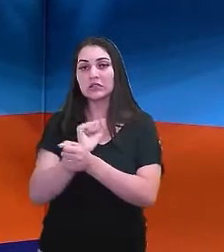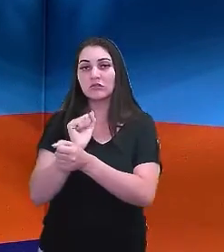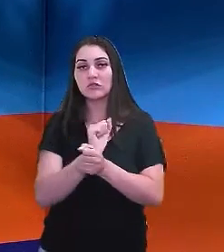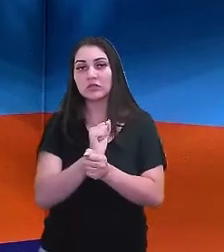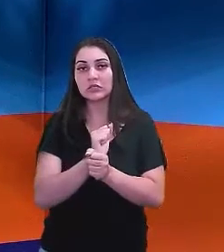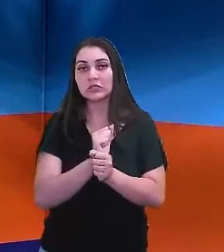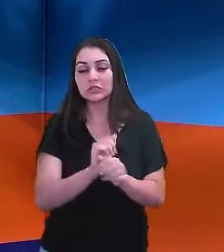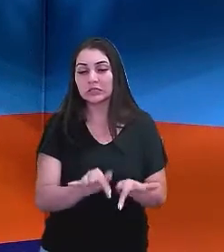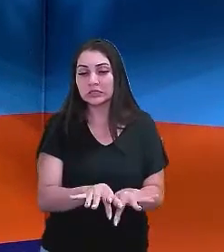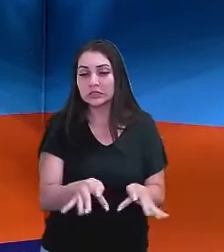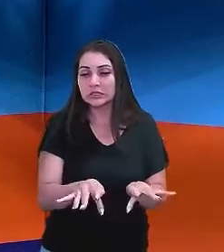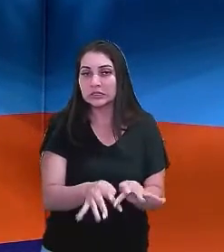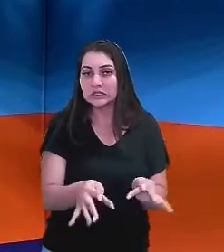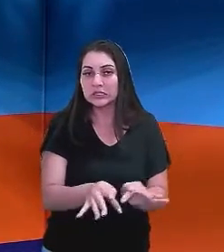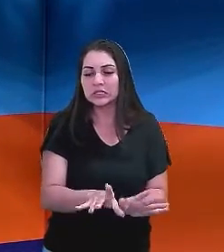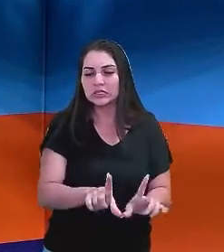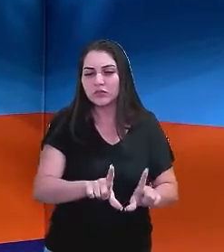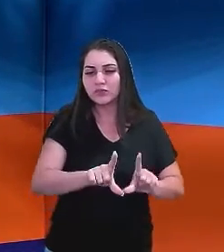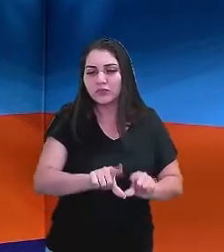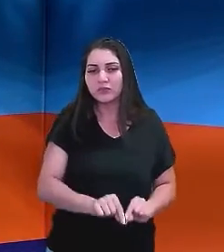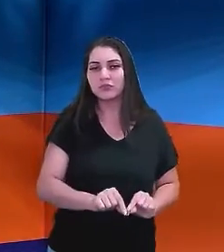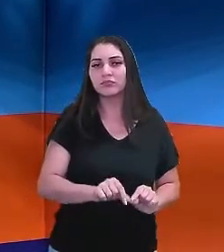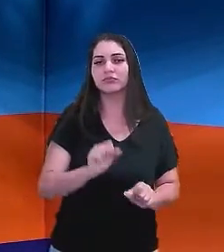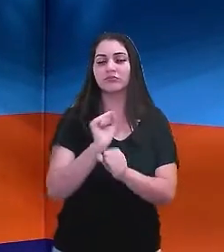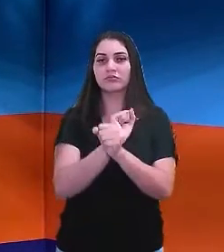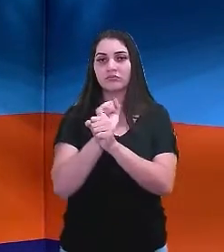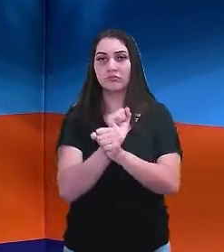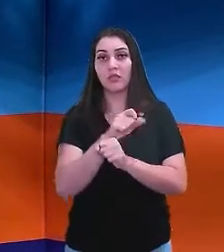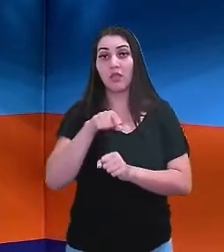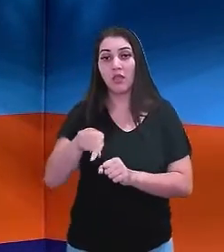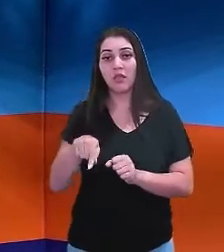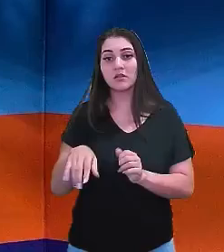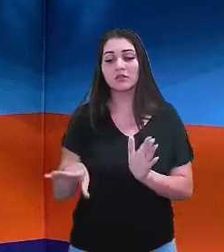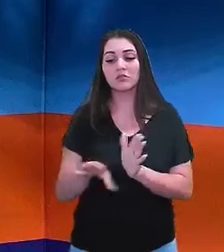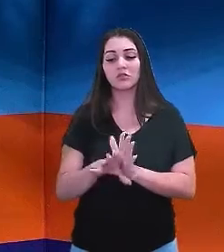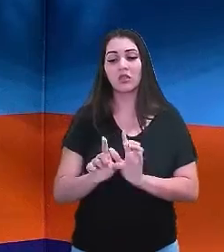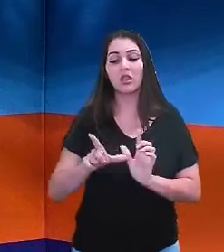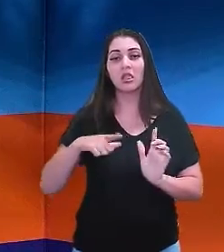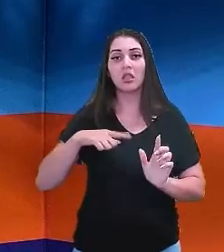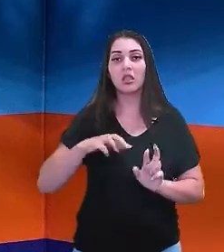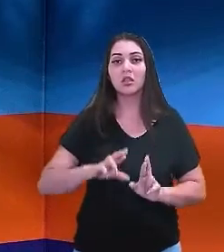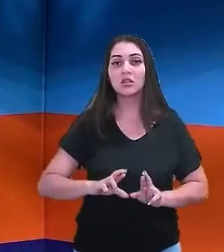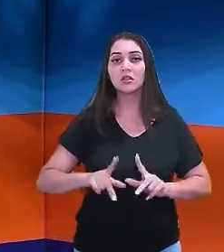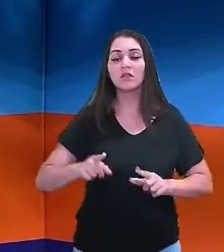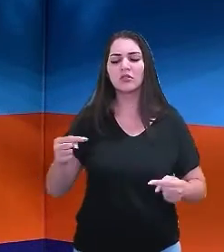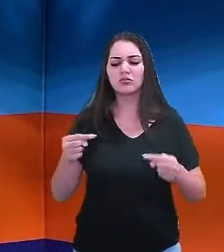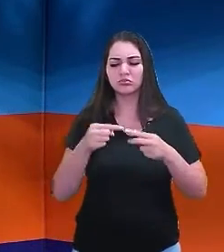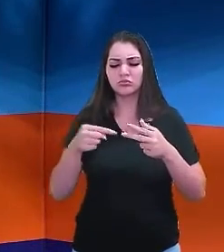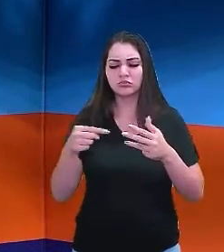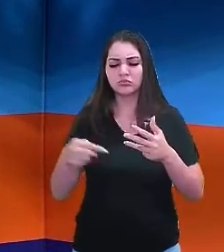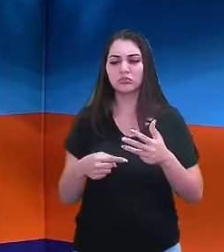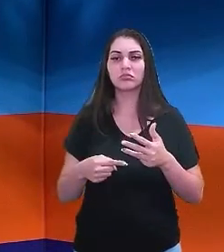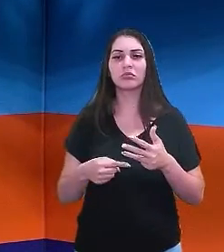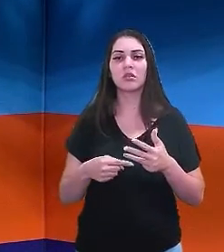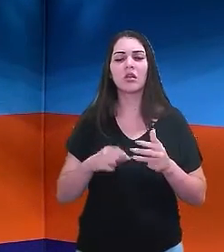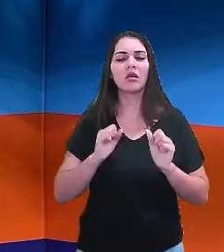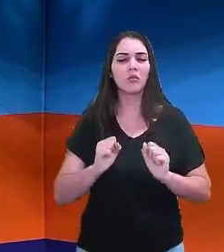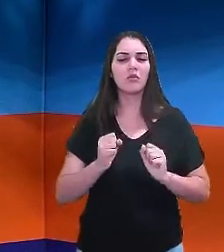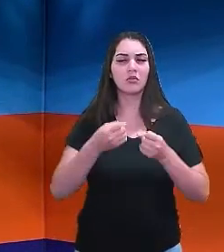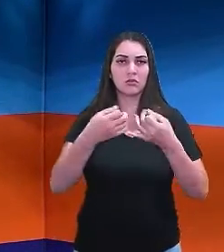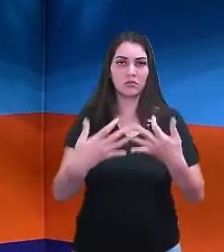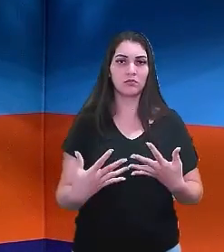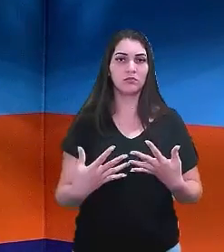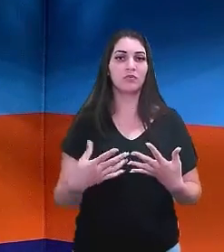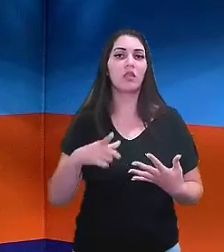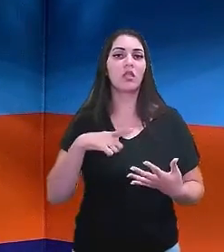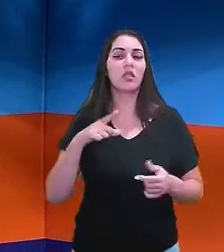reduzindo a escravidão. Então, essa chegada, ela tem diversas pontos que a gente poderia mencionar.